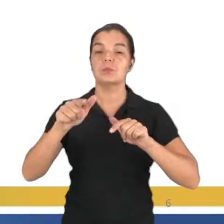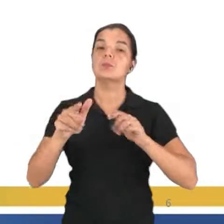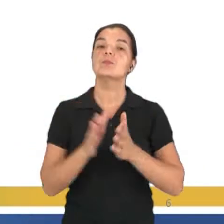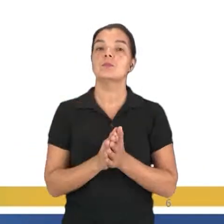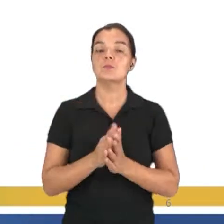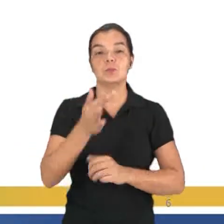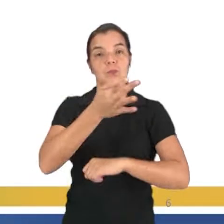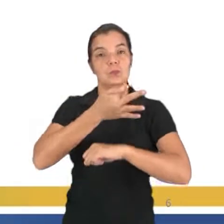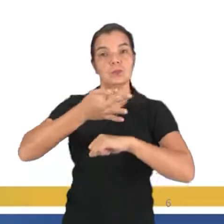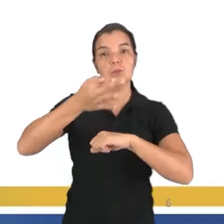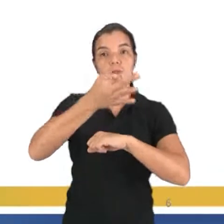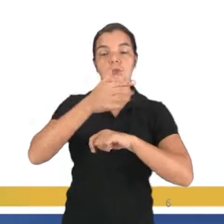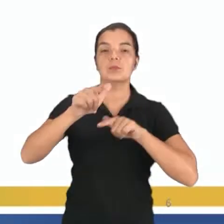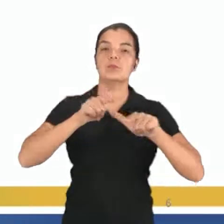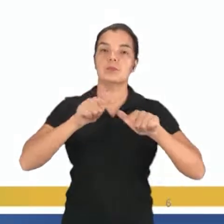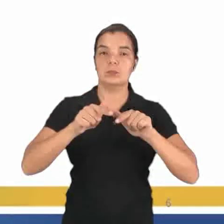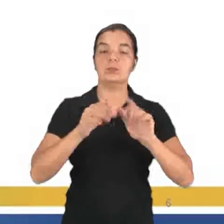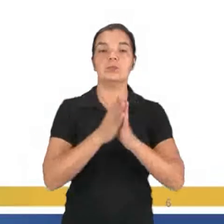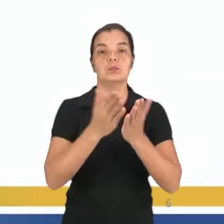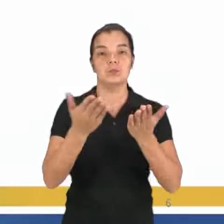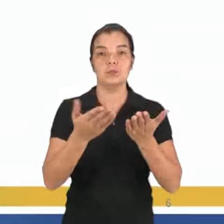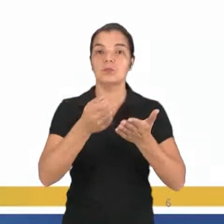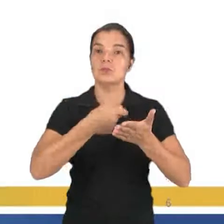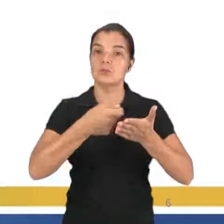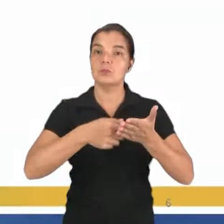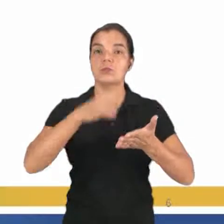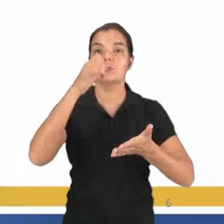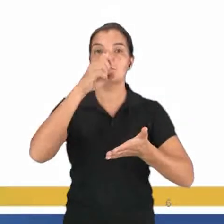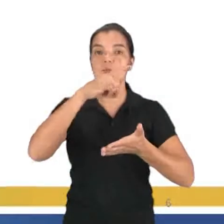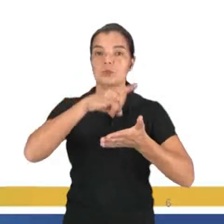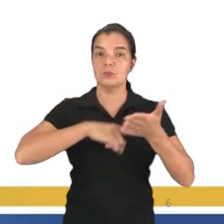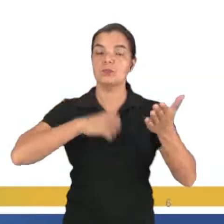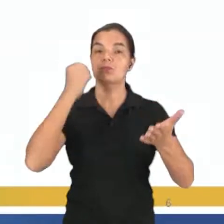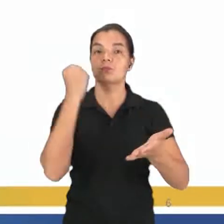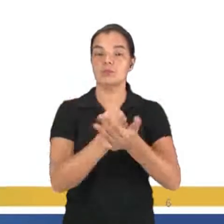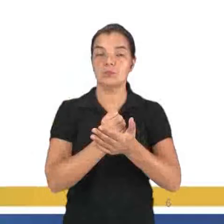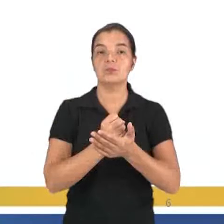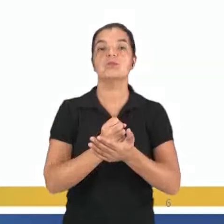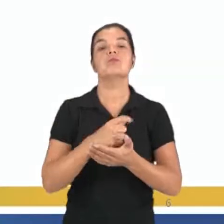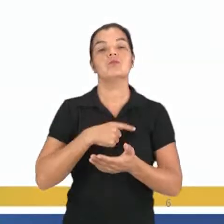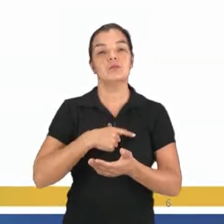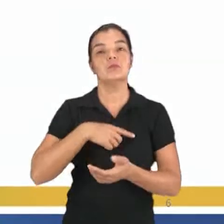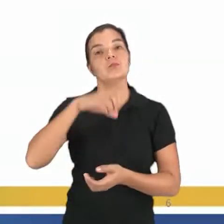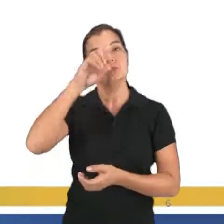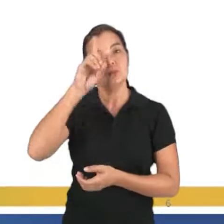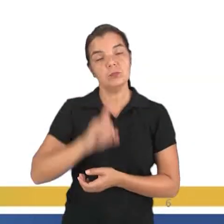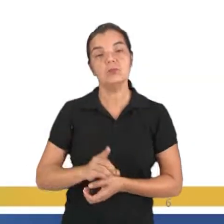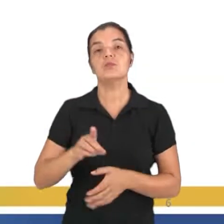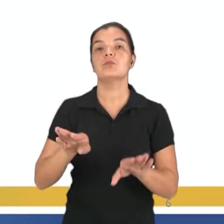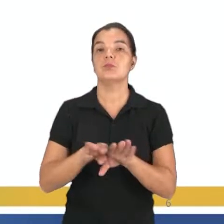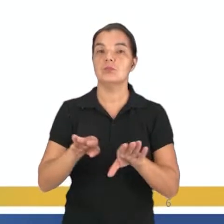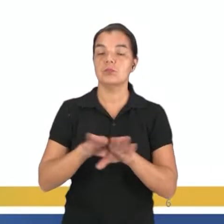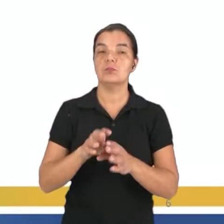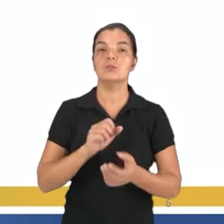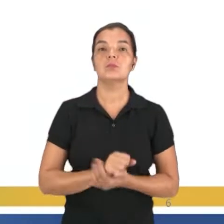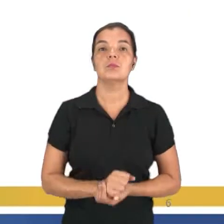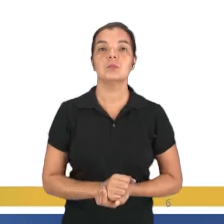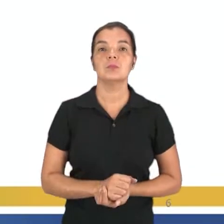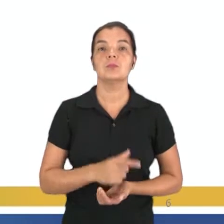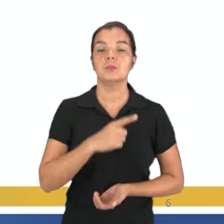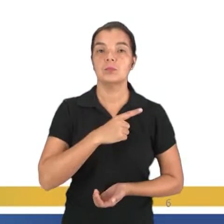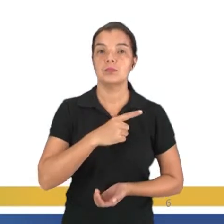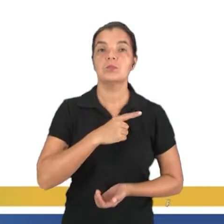formal, que é aquele que carteira assinada, que tem garantias, trabalhistas, em virtude disso,